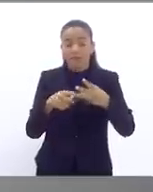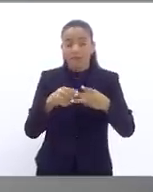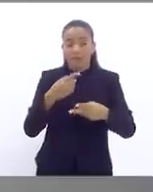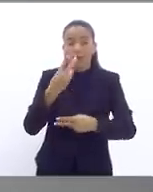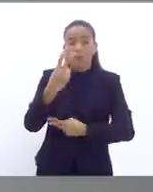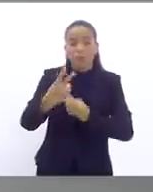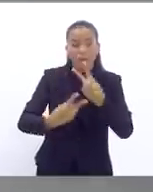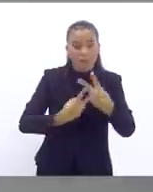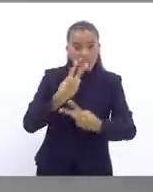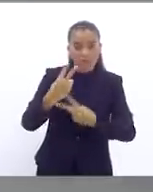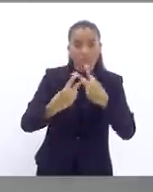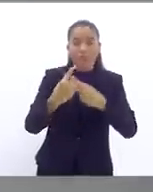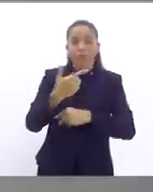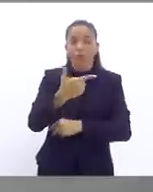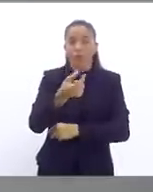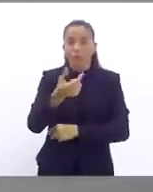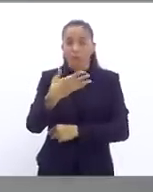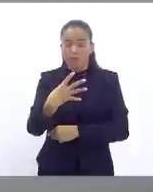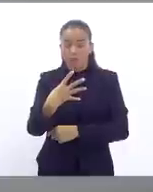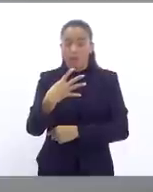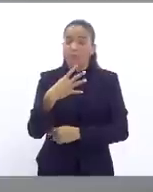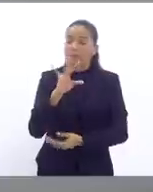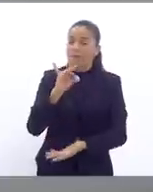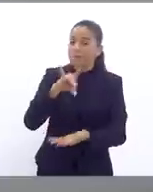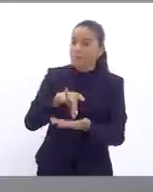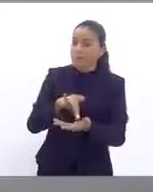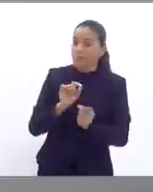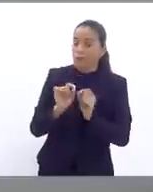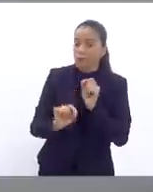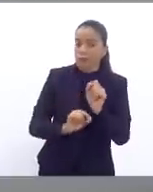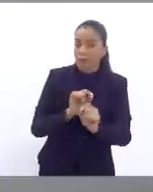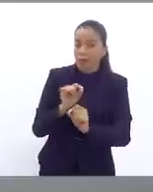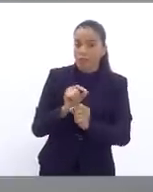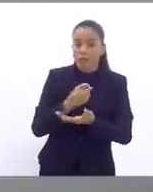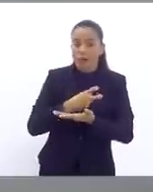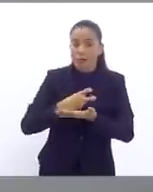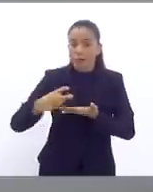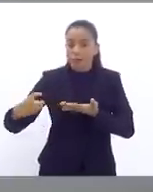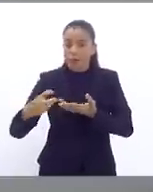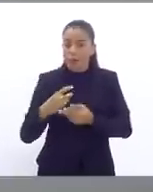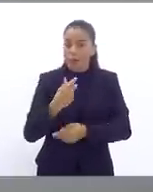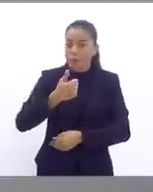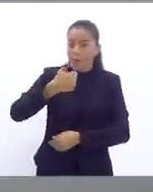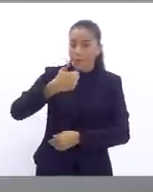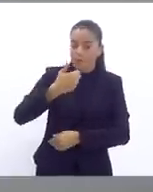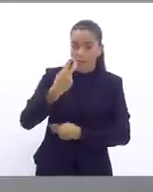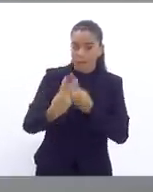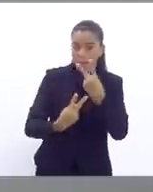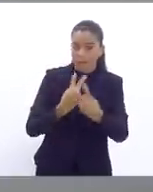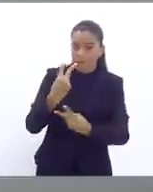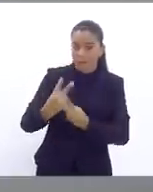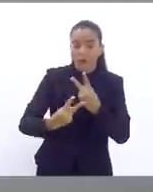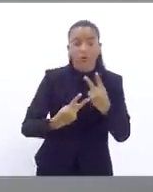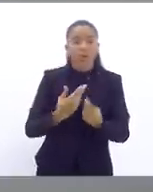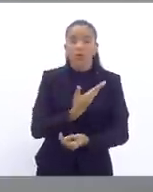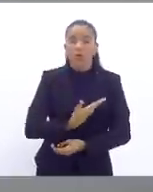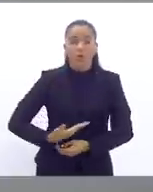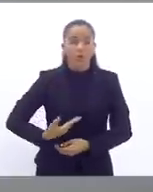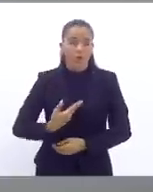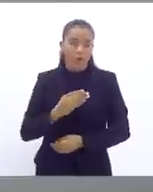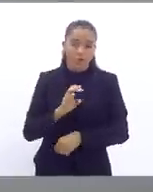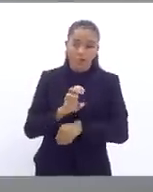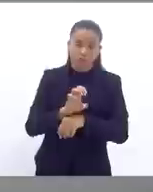bimestre de 2024 o fato é e vencido primeiro bimestre o governo do estado não deu